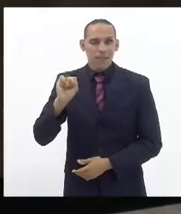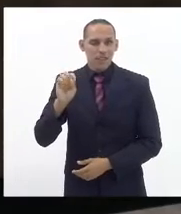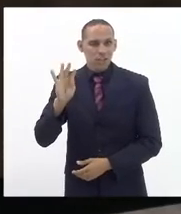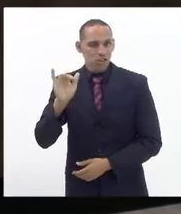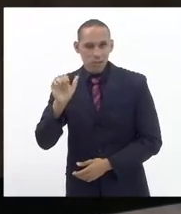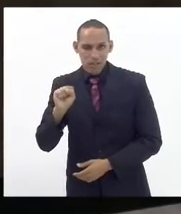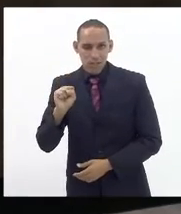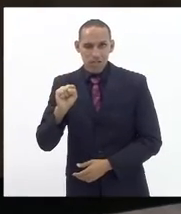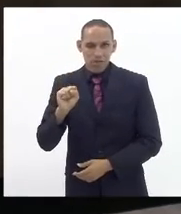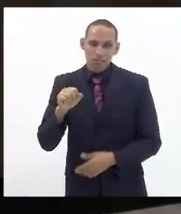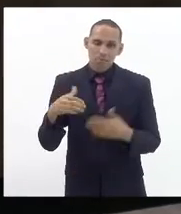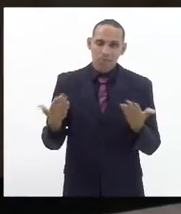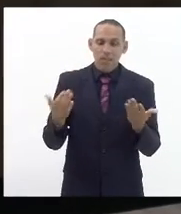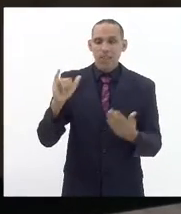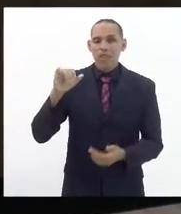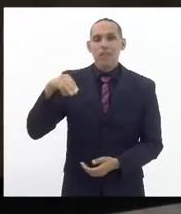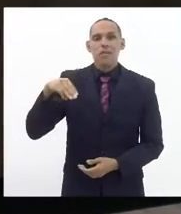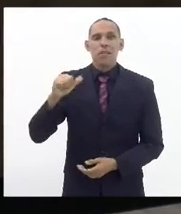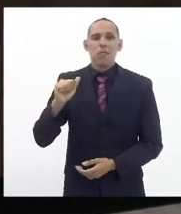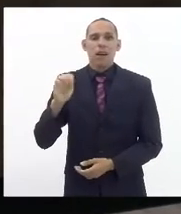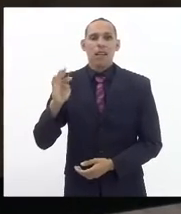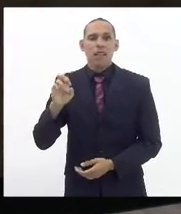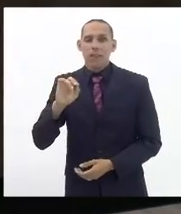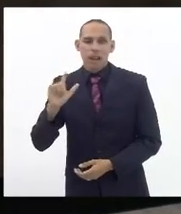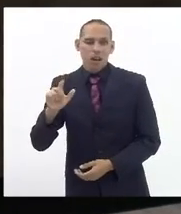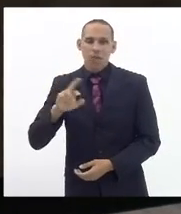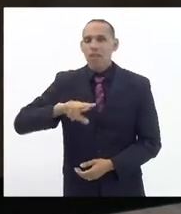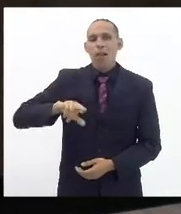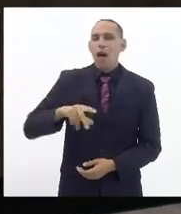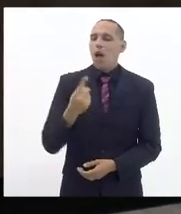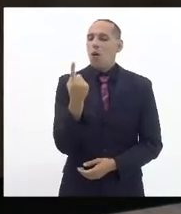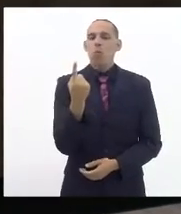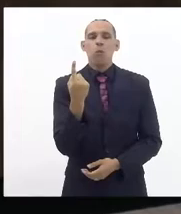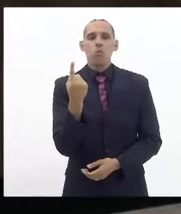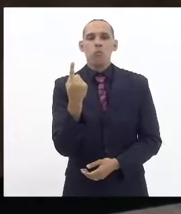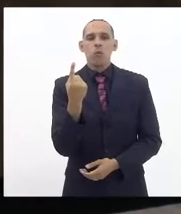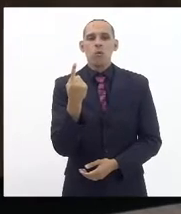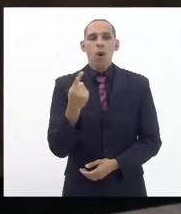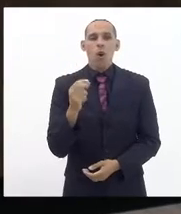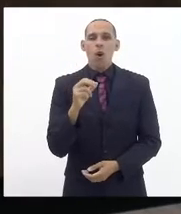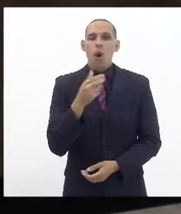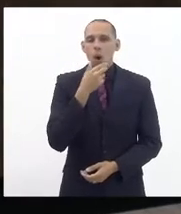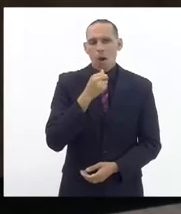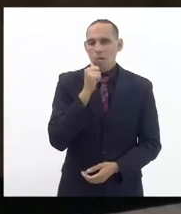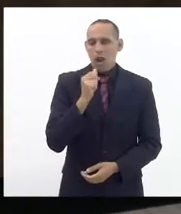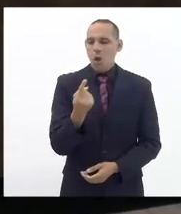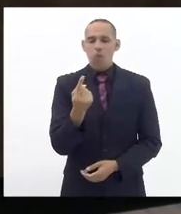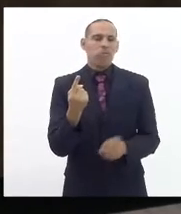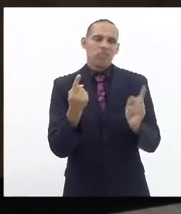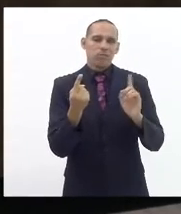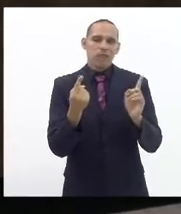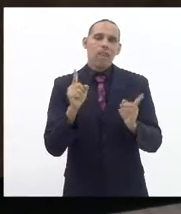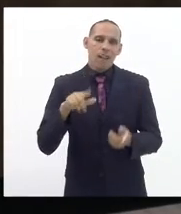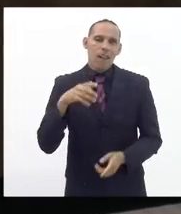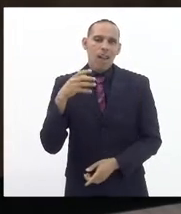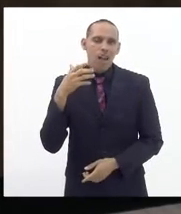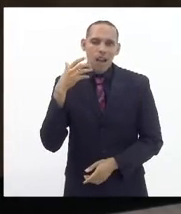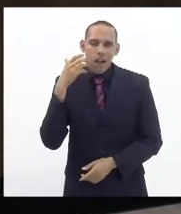é imaterial, não está falando de um passista ou uma passista. Então, é um patrimônio, de